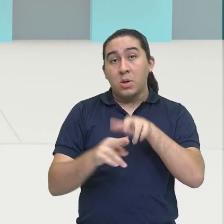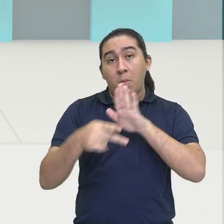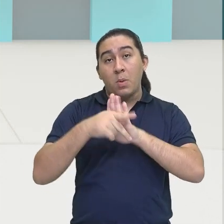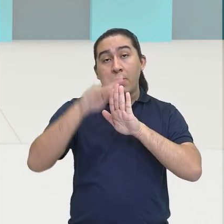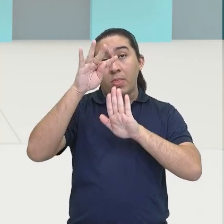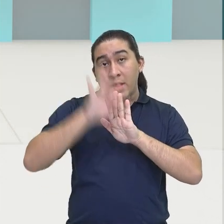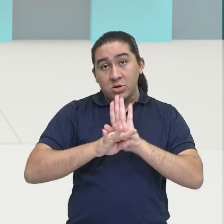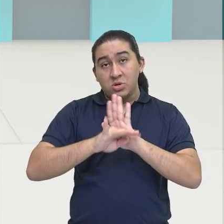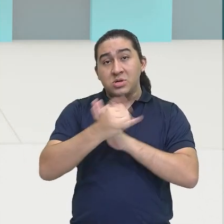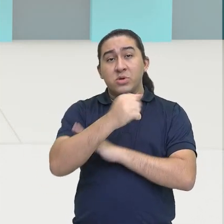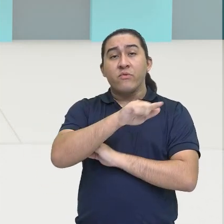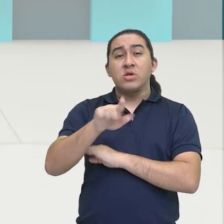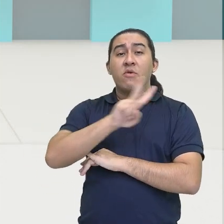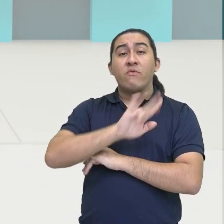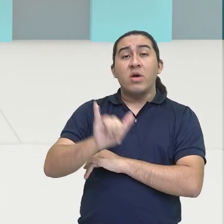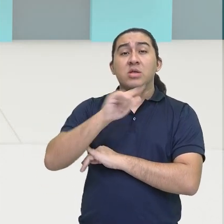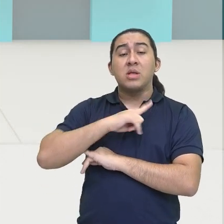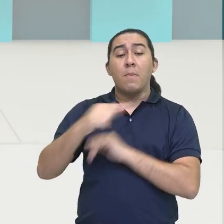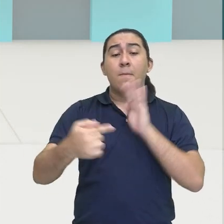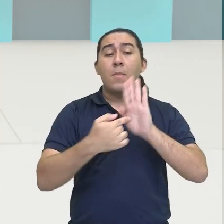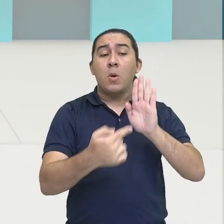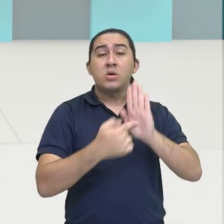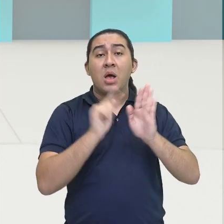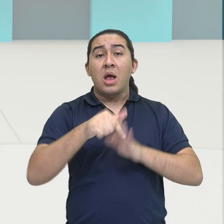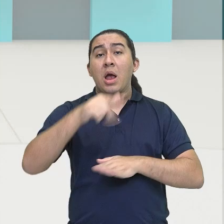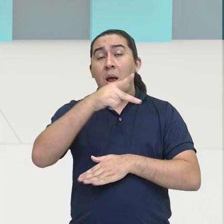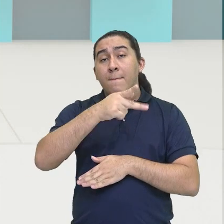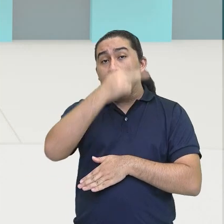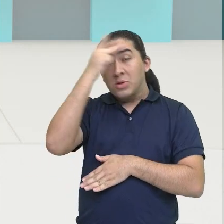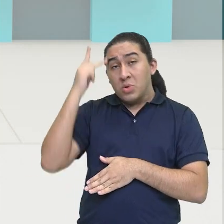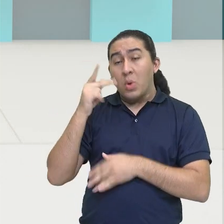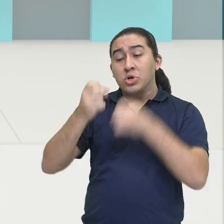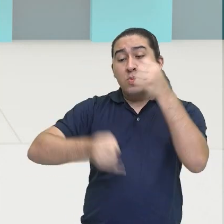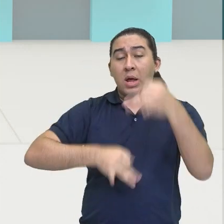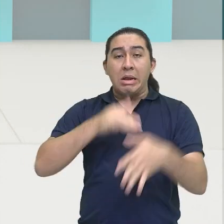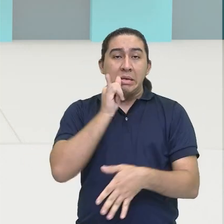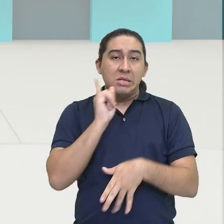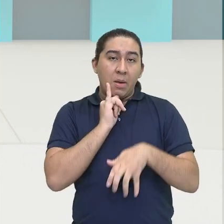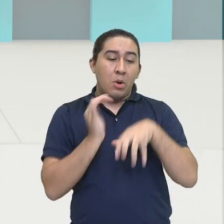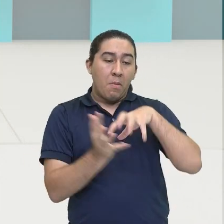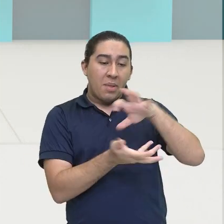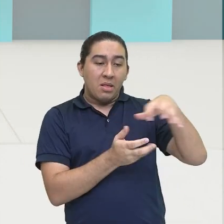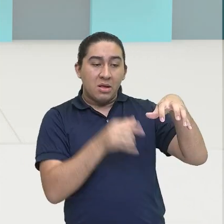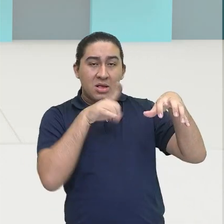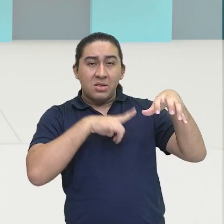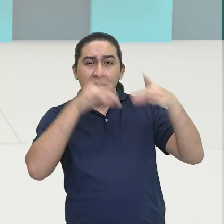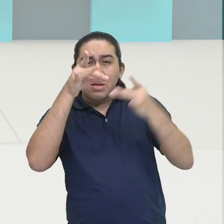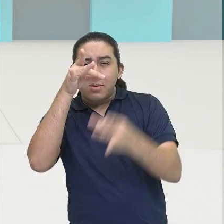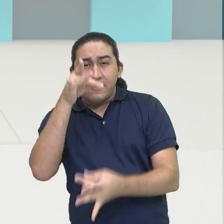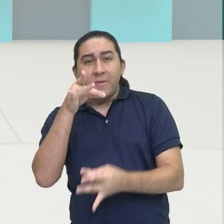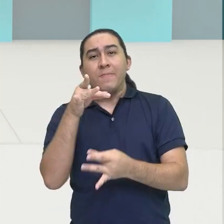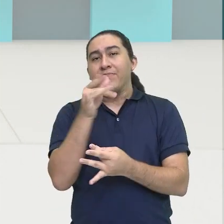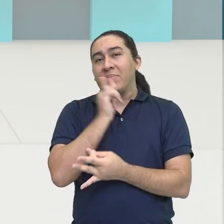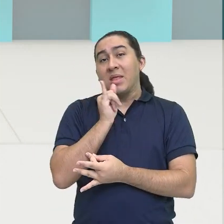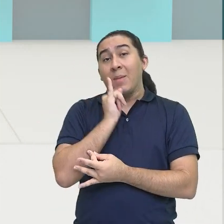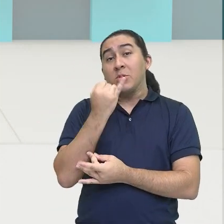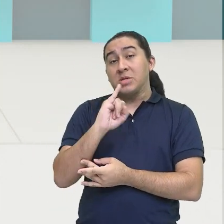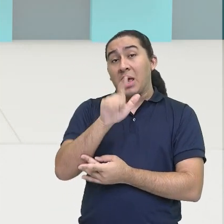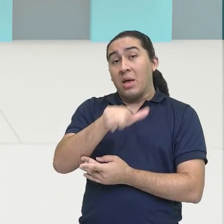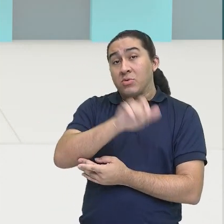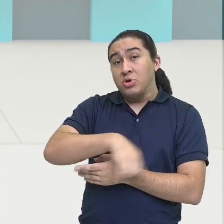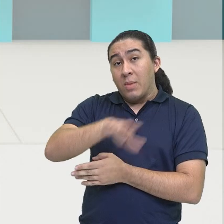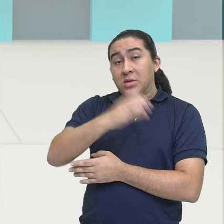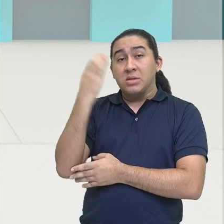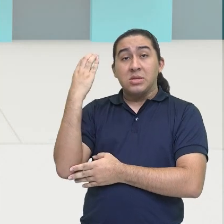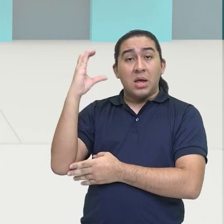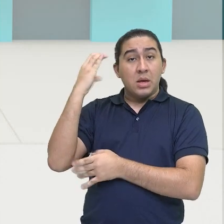que quando você vai à exposição, são as pessoas explicando ali o que é o planeta, por exemplo, se for uma feira de ciências,